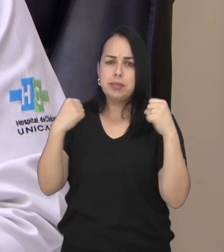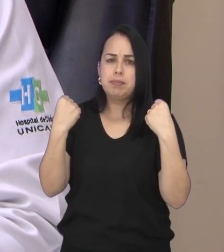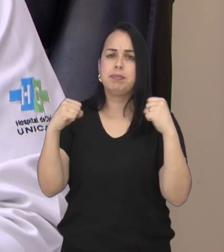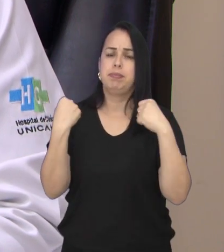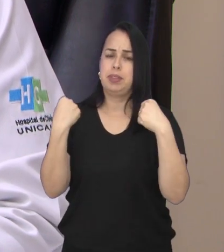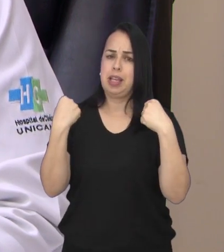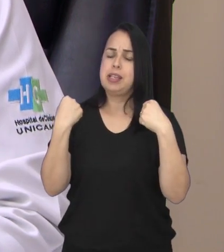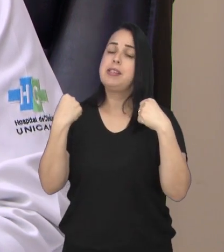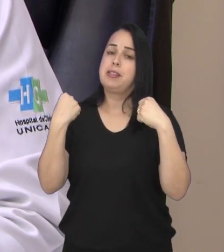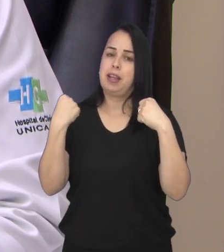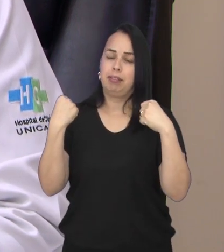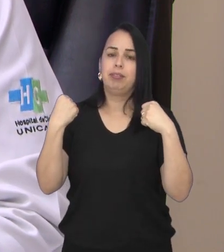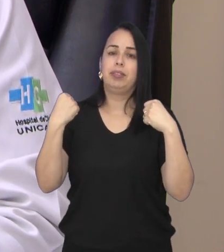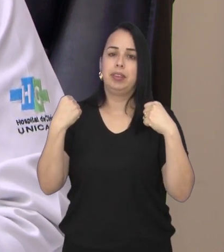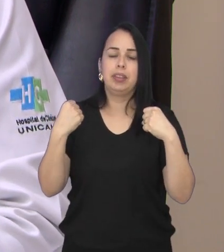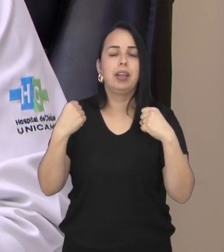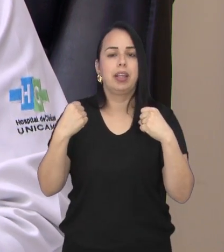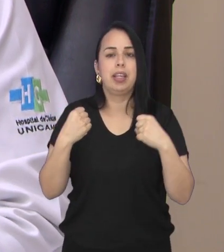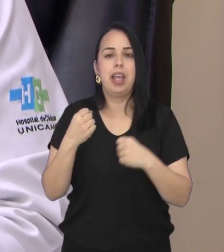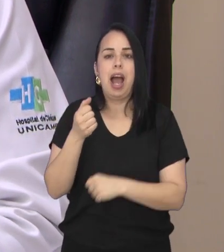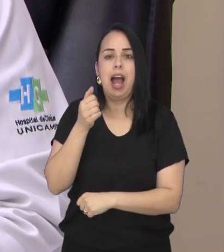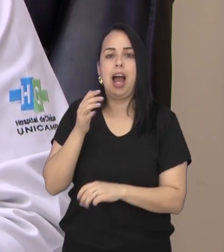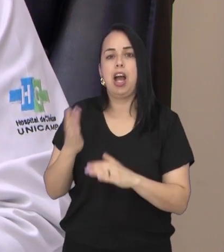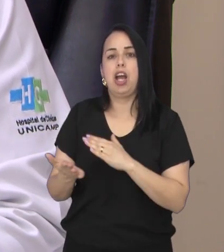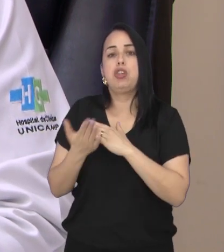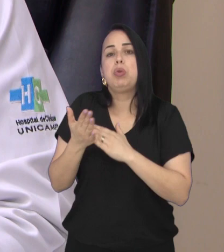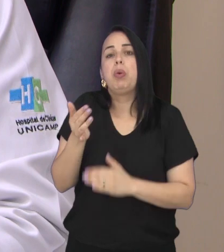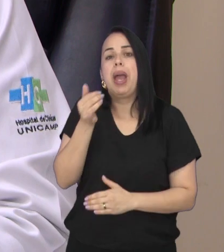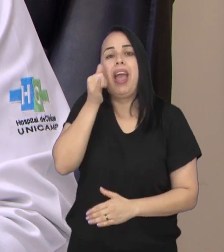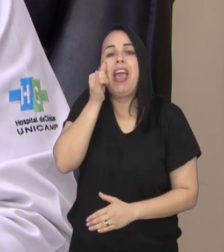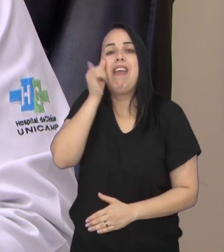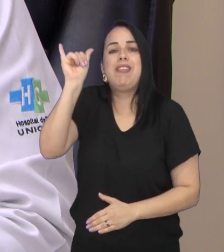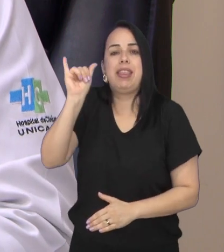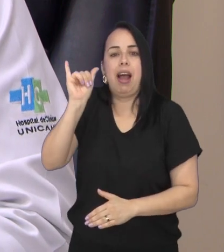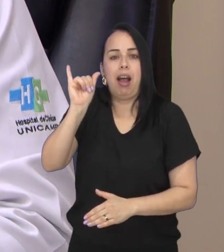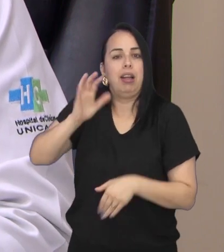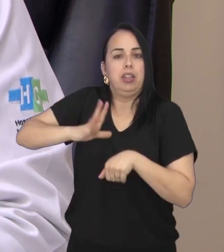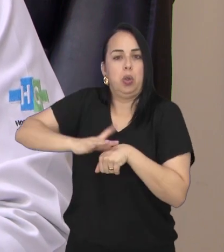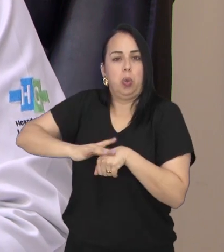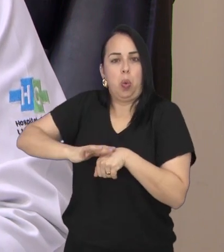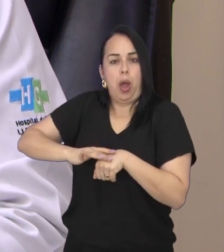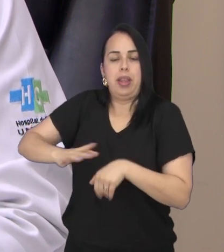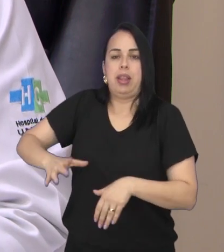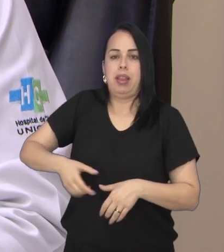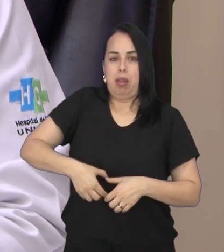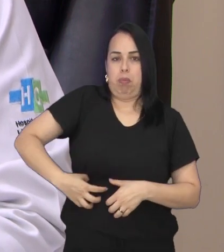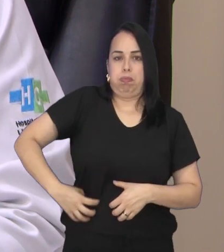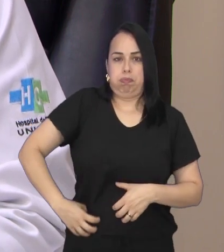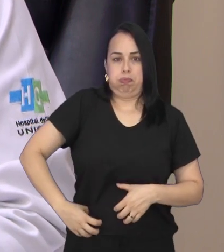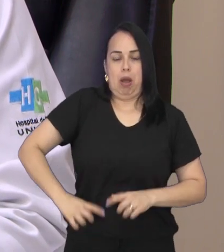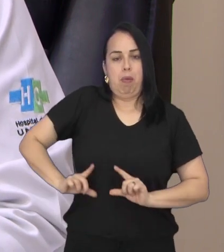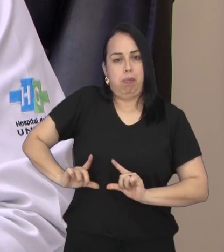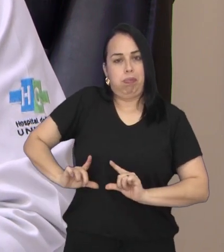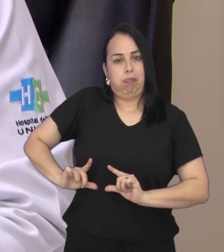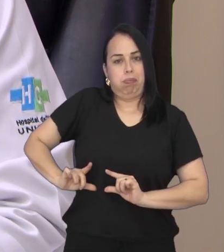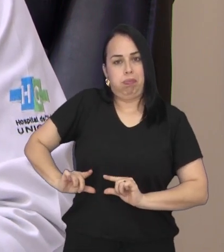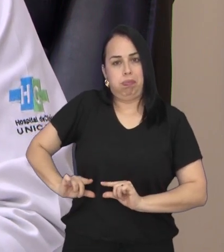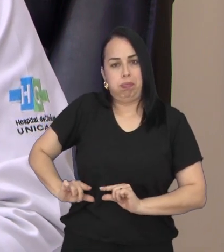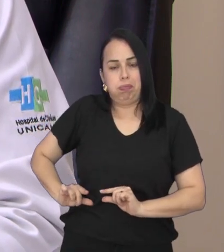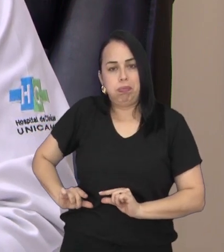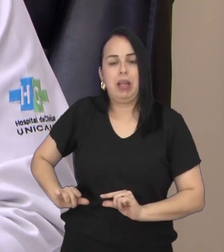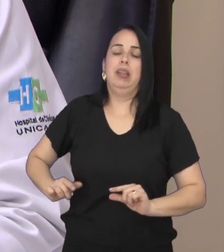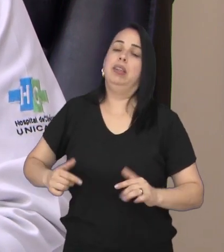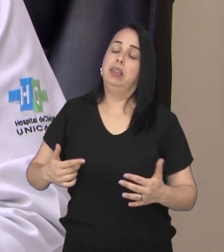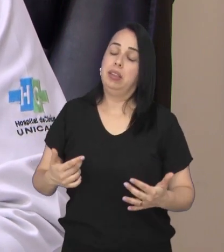atividades de atividade física eh inibe a essa concentração exacerbada de de gordura no no fígado